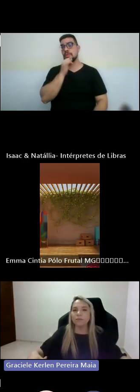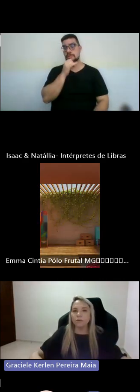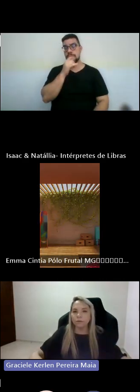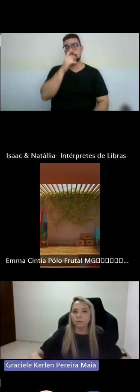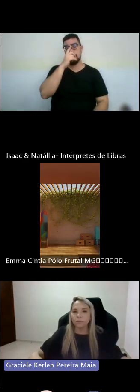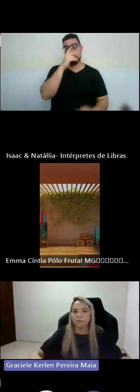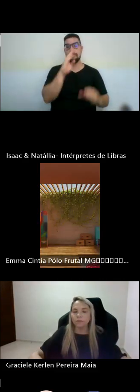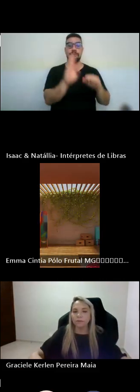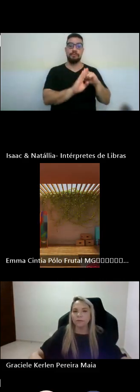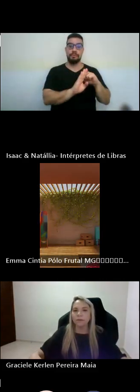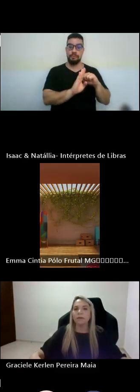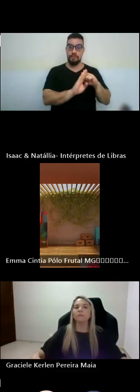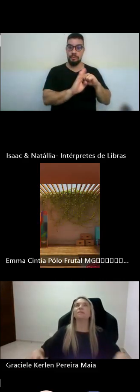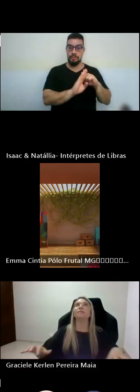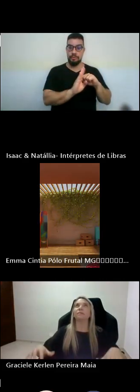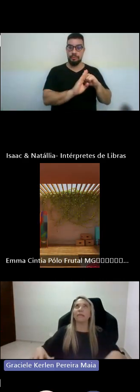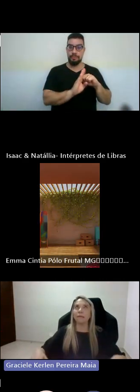substantivo